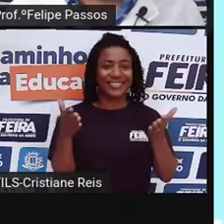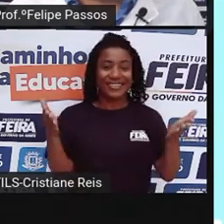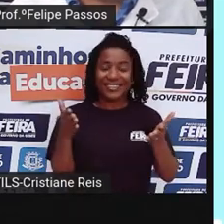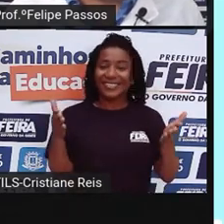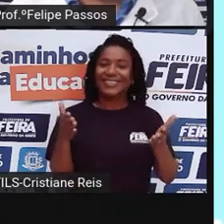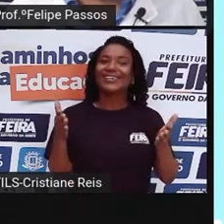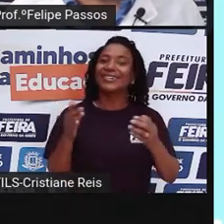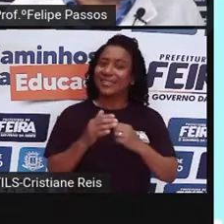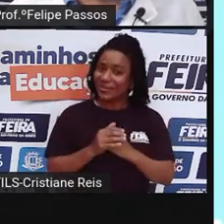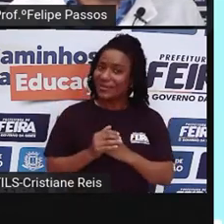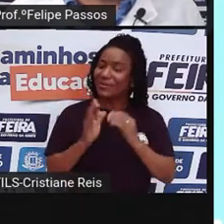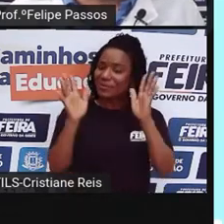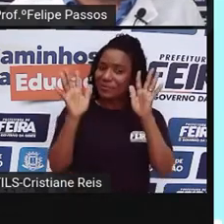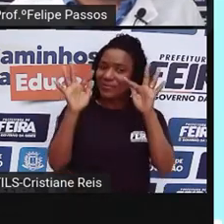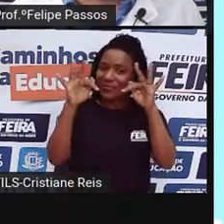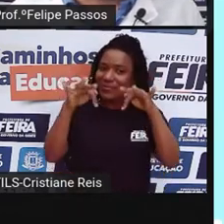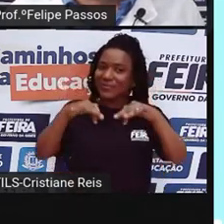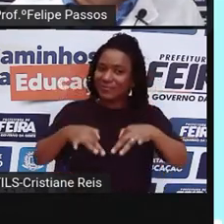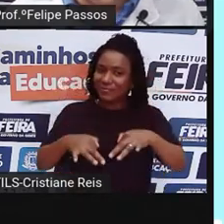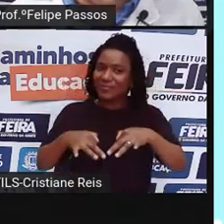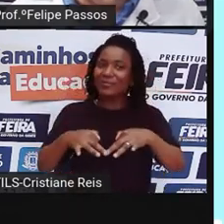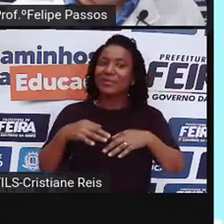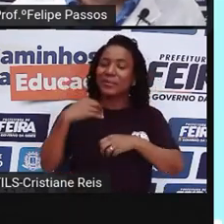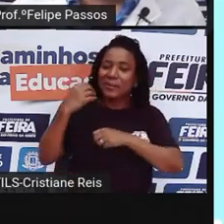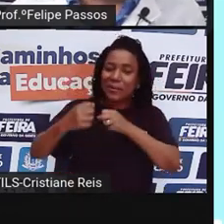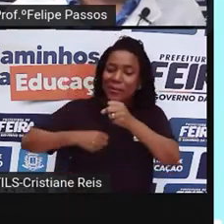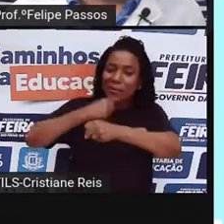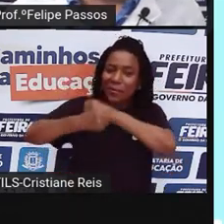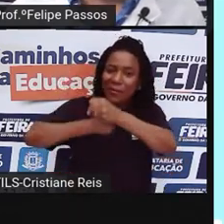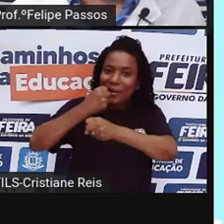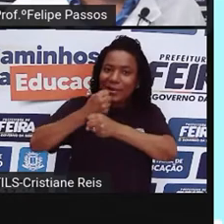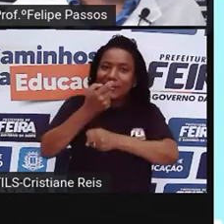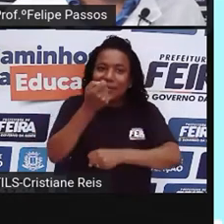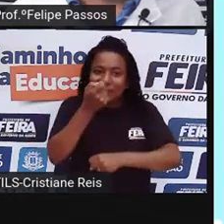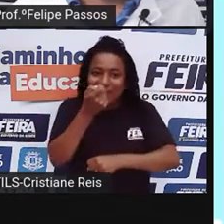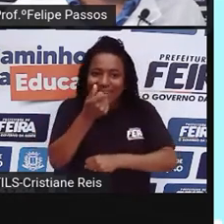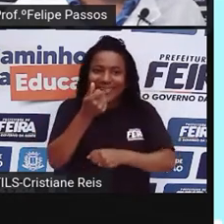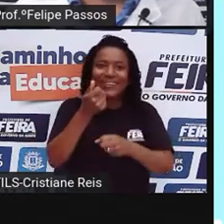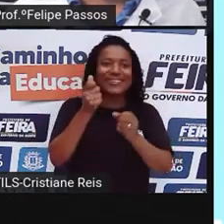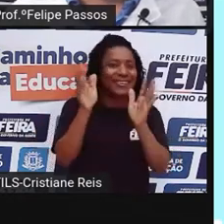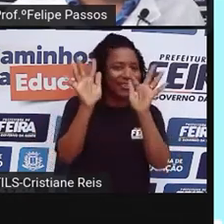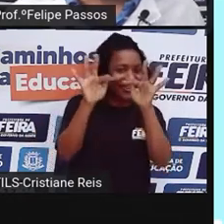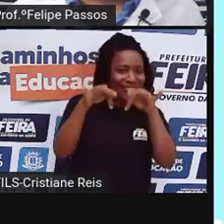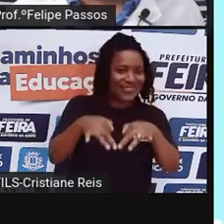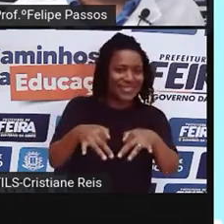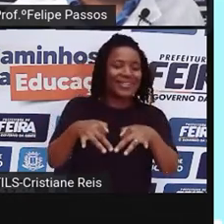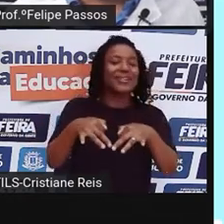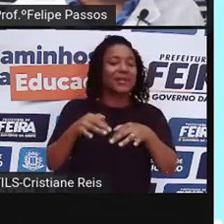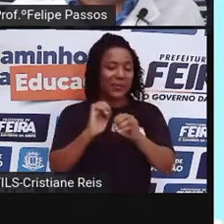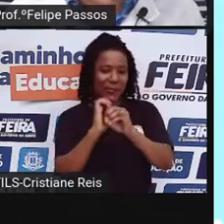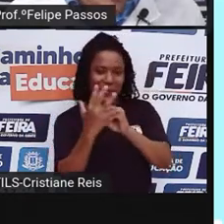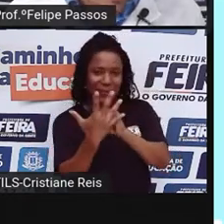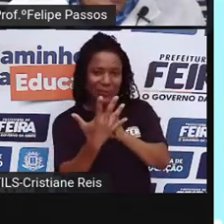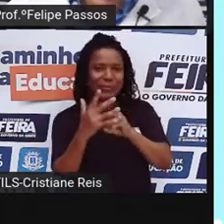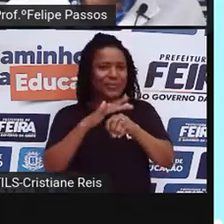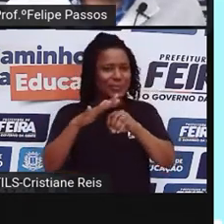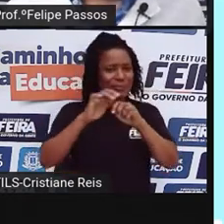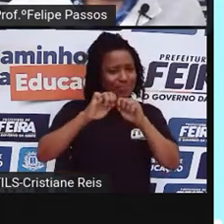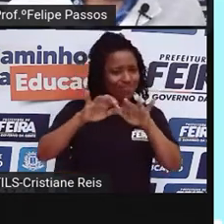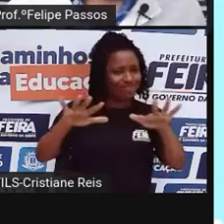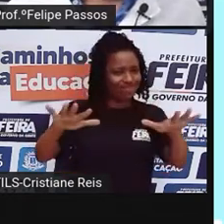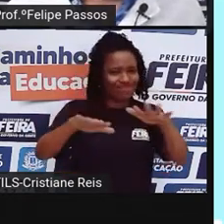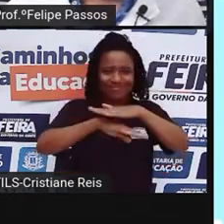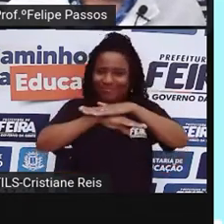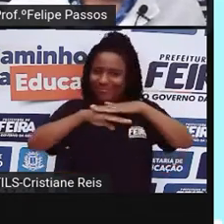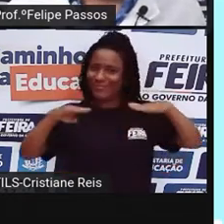ano letivo vai demorar mais um pouquinho, mas o ano está quase acabando e, se Deus quiser, em breve a gente vai estar livre aí dessa pandemia, né?